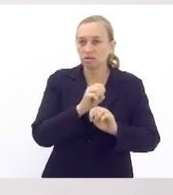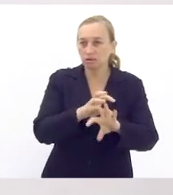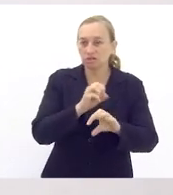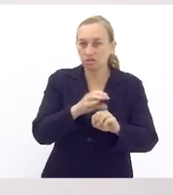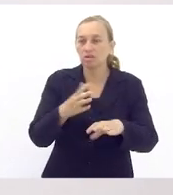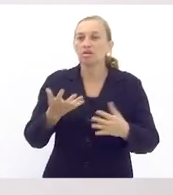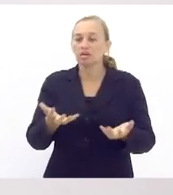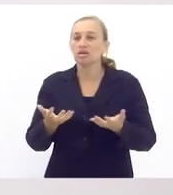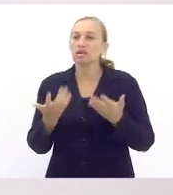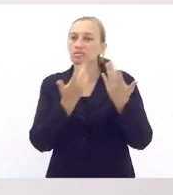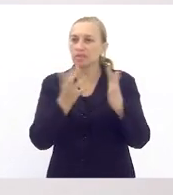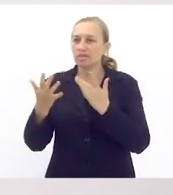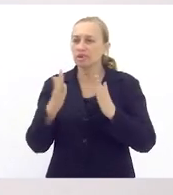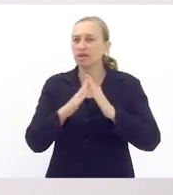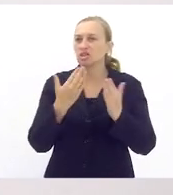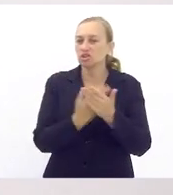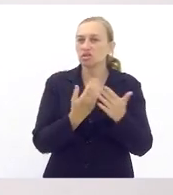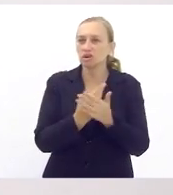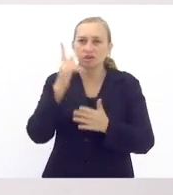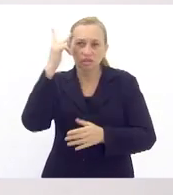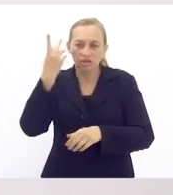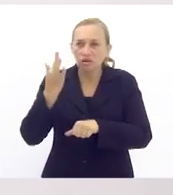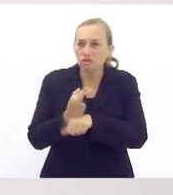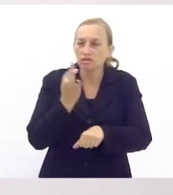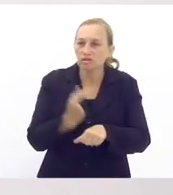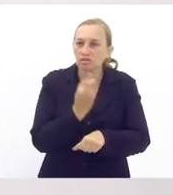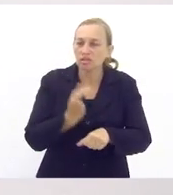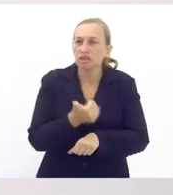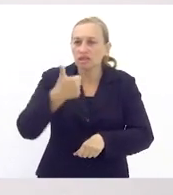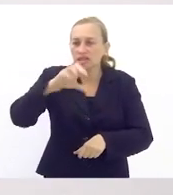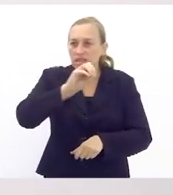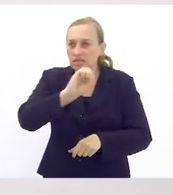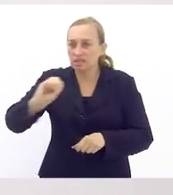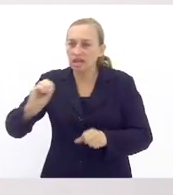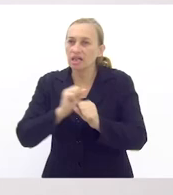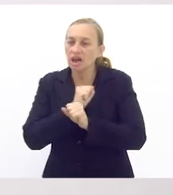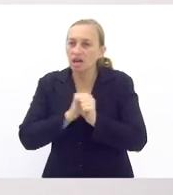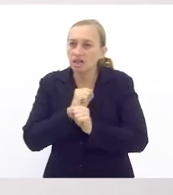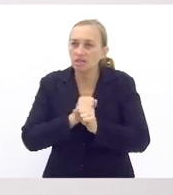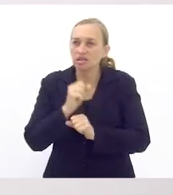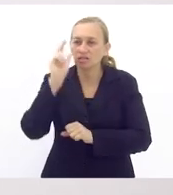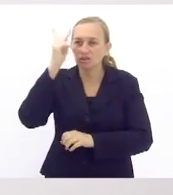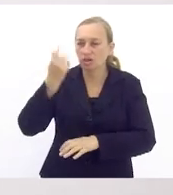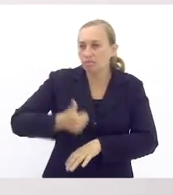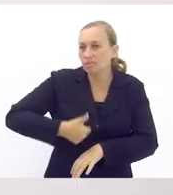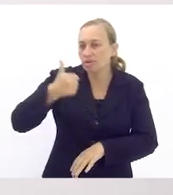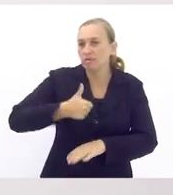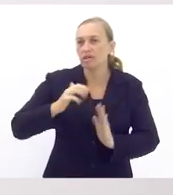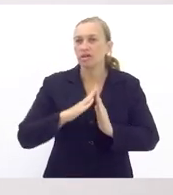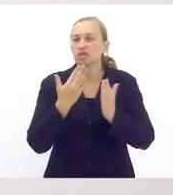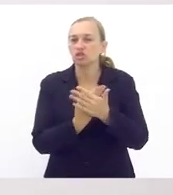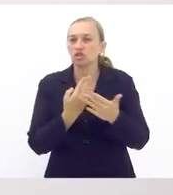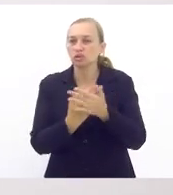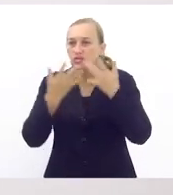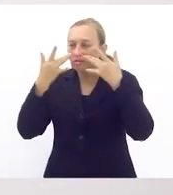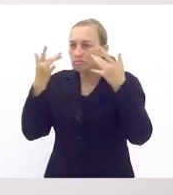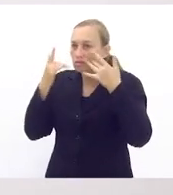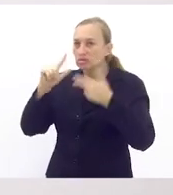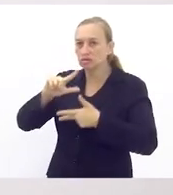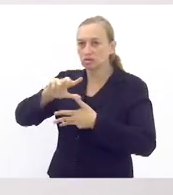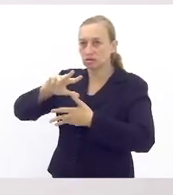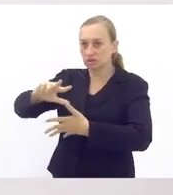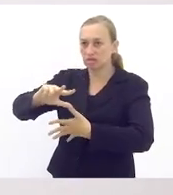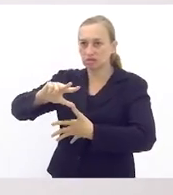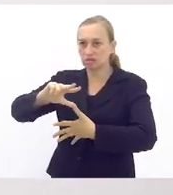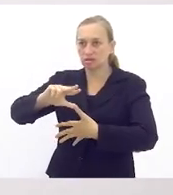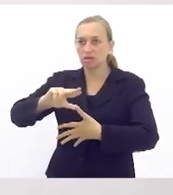saudar Martins Pena por toda sua história de resistência pelo seu 100 anos e pela sua história de ser a primeira escola de teatro da América da América Latina